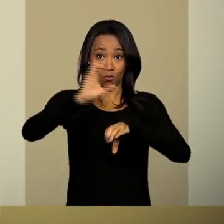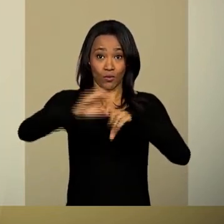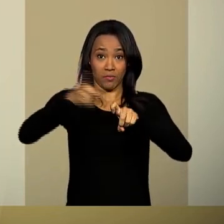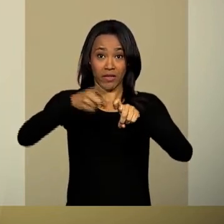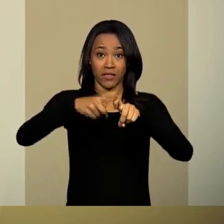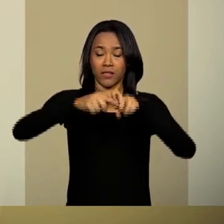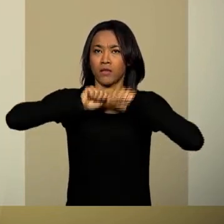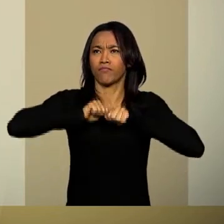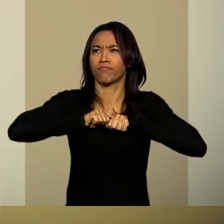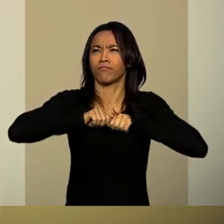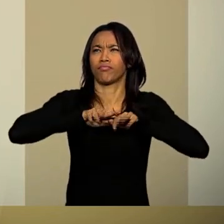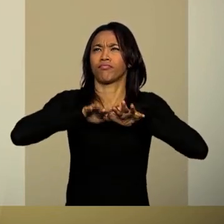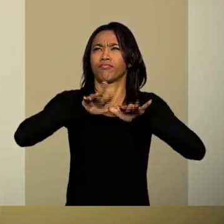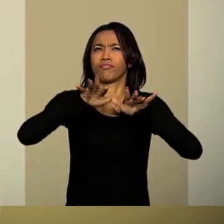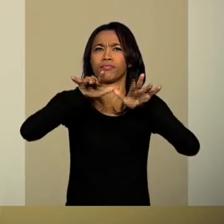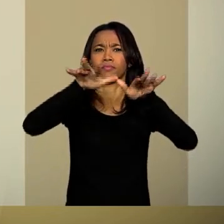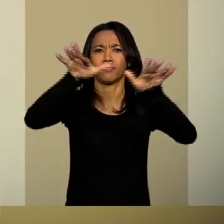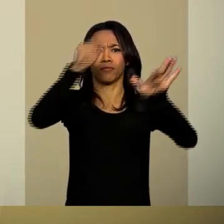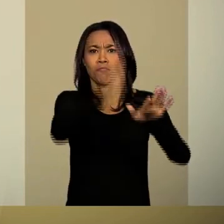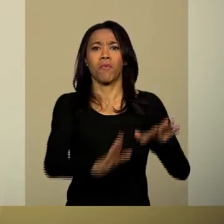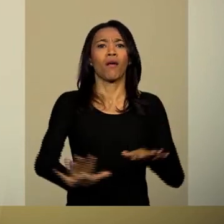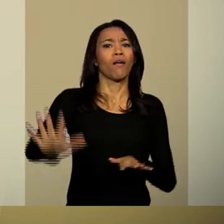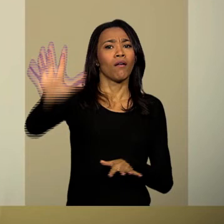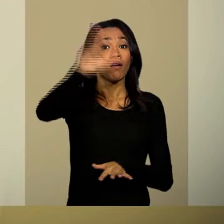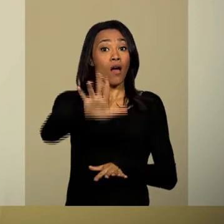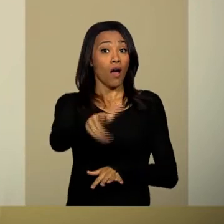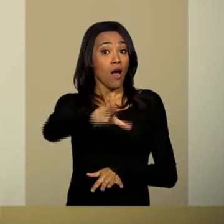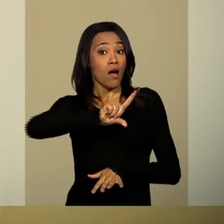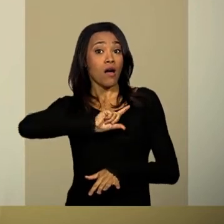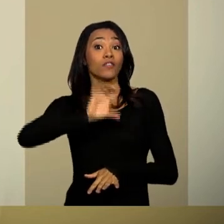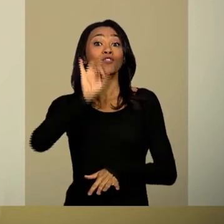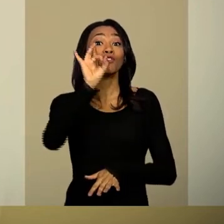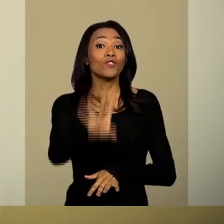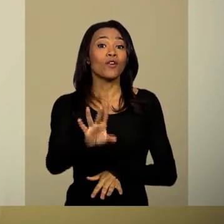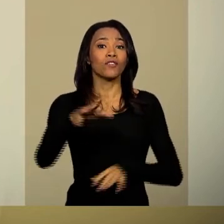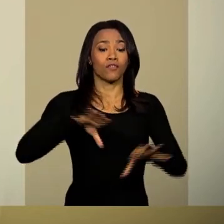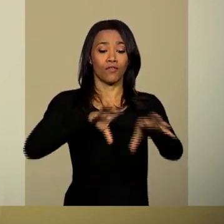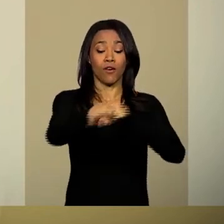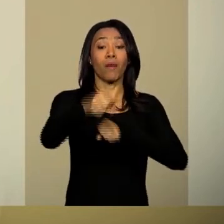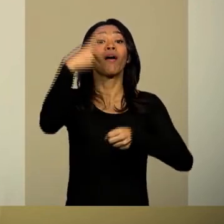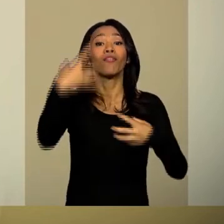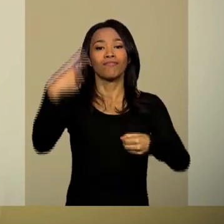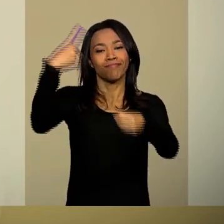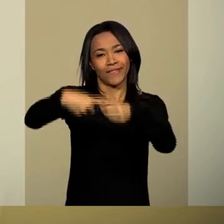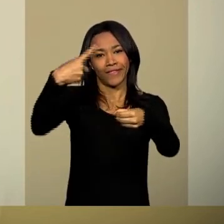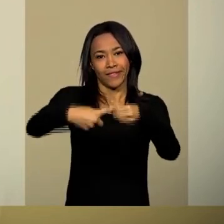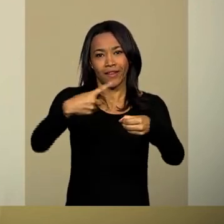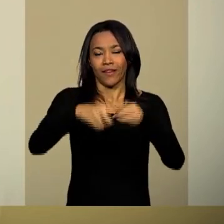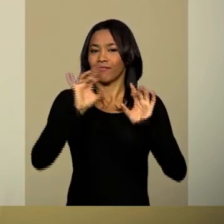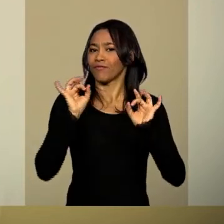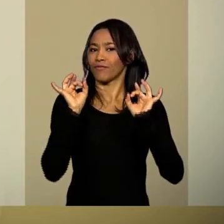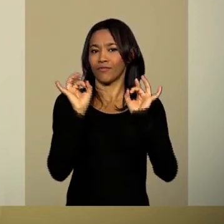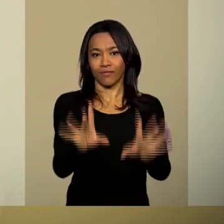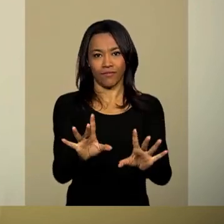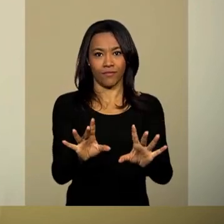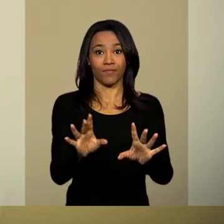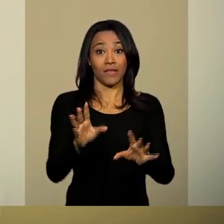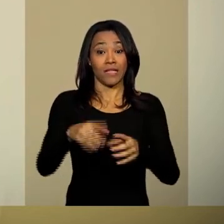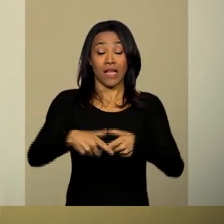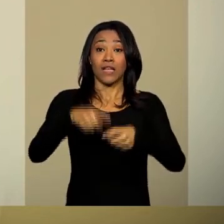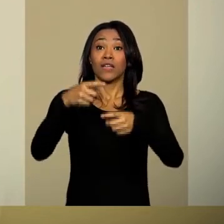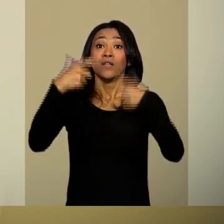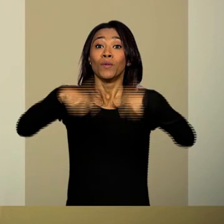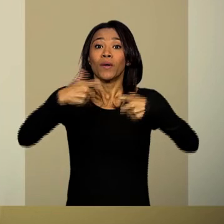a especialização de médicos que antes só se formavam nos grandes centros urbanos em especial nas